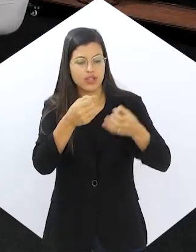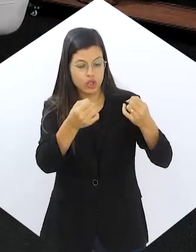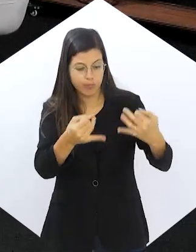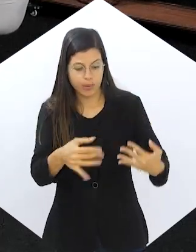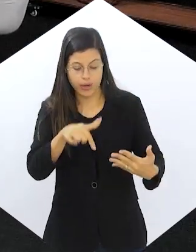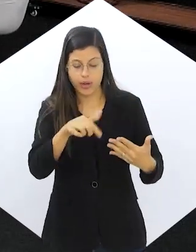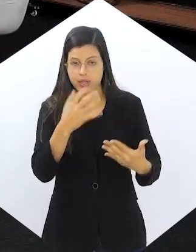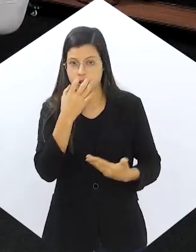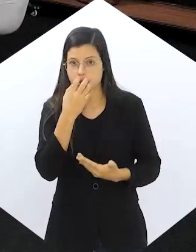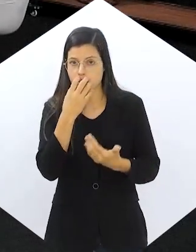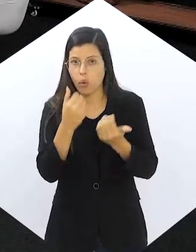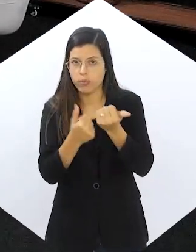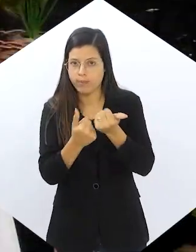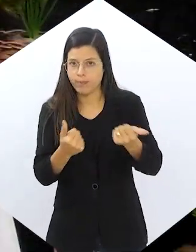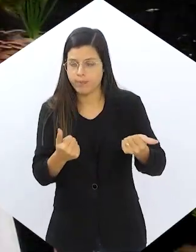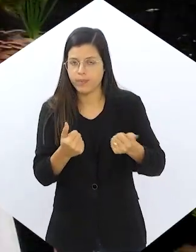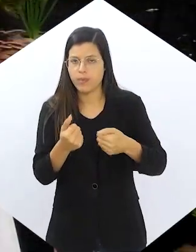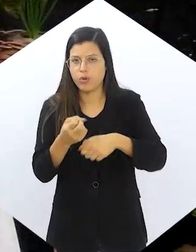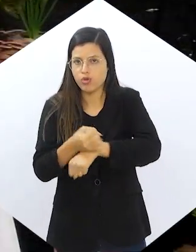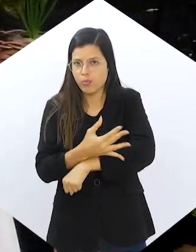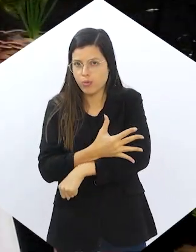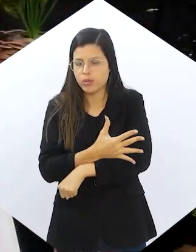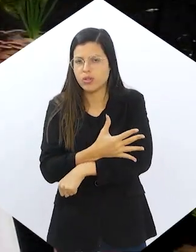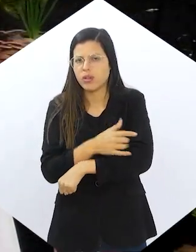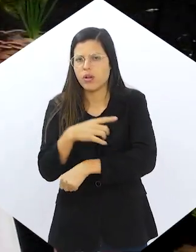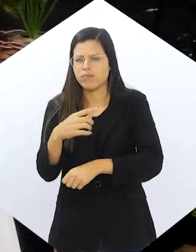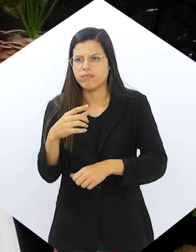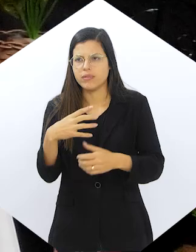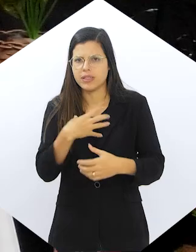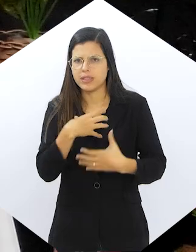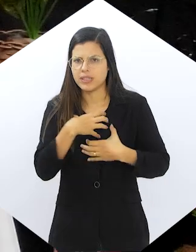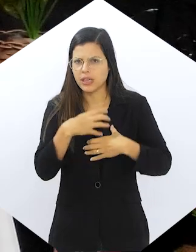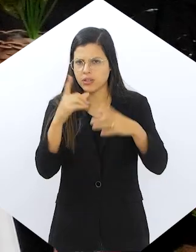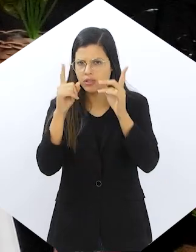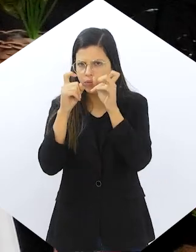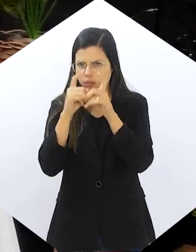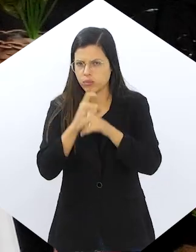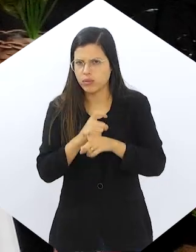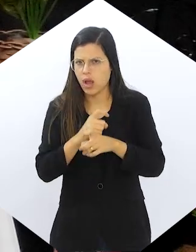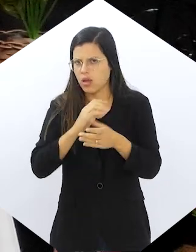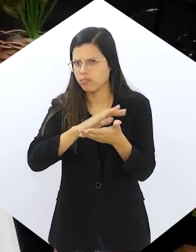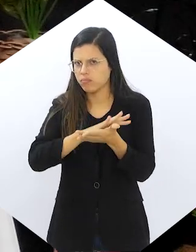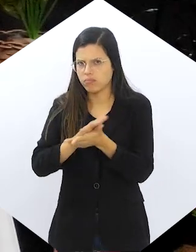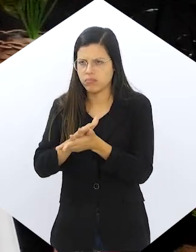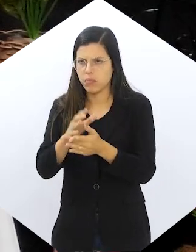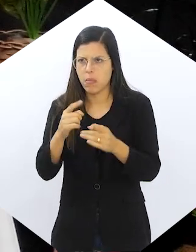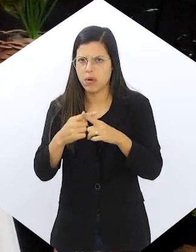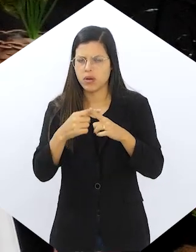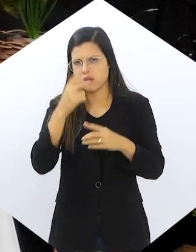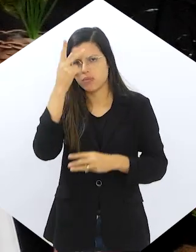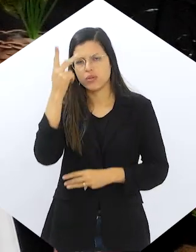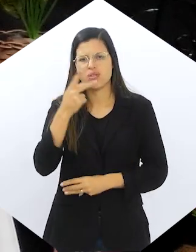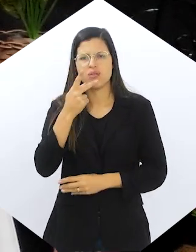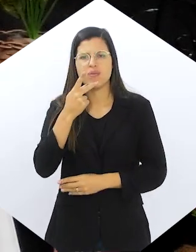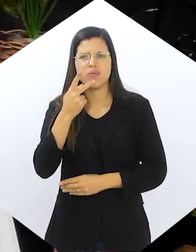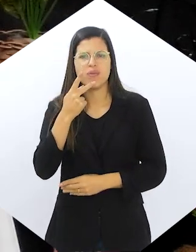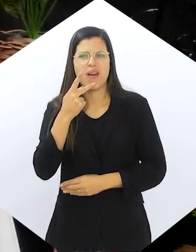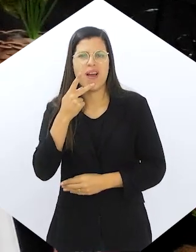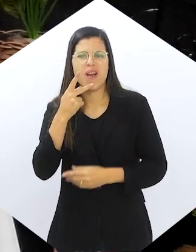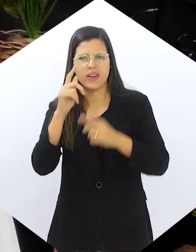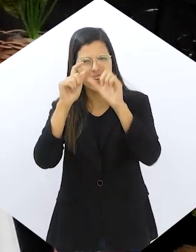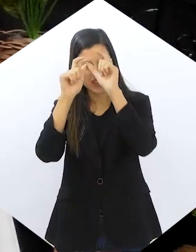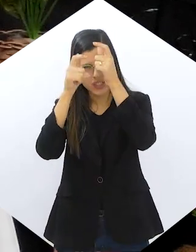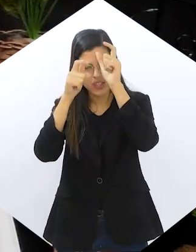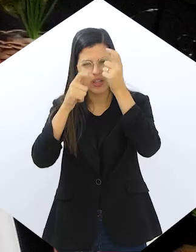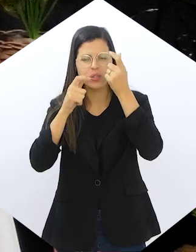esse cão é de suporte emocional? Você sente alguma dificuldade, alguma discriminação? Porque muitas pessoas ainda falam assim que transtorno